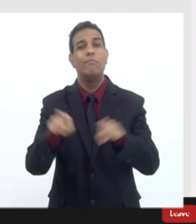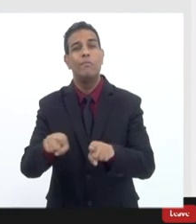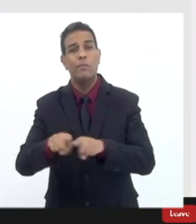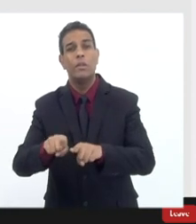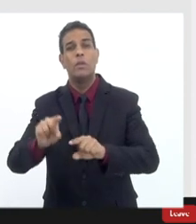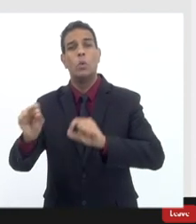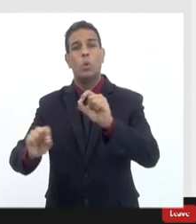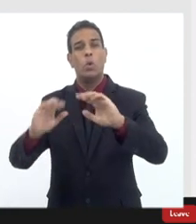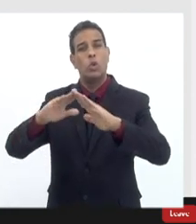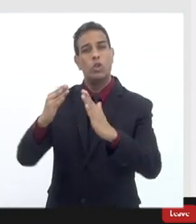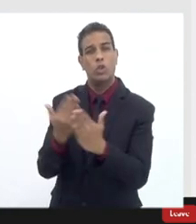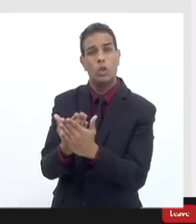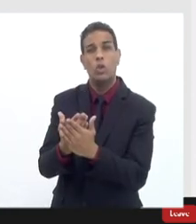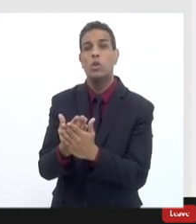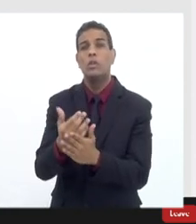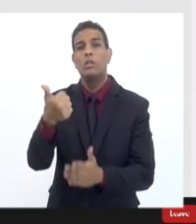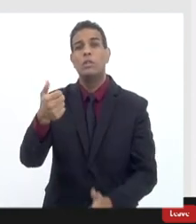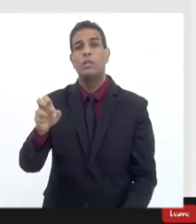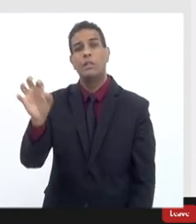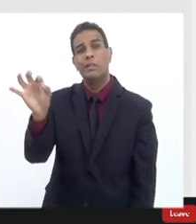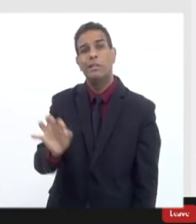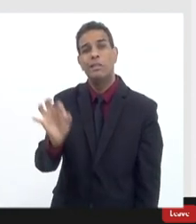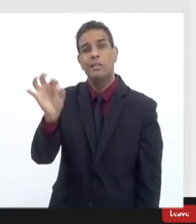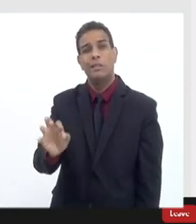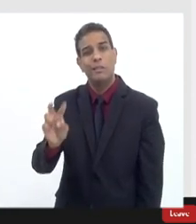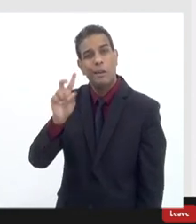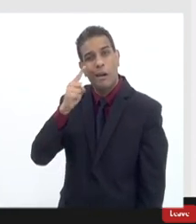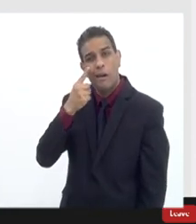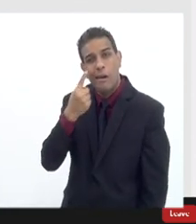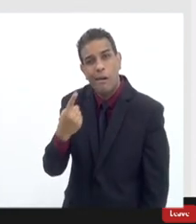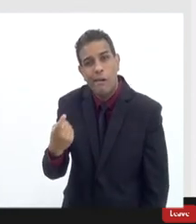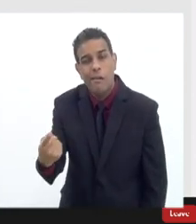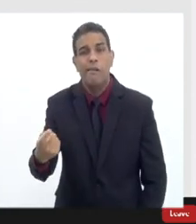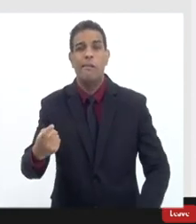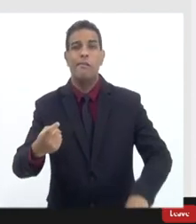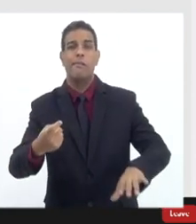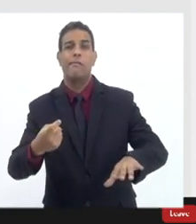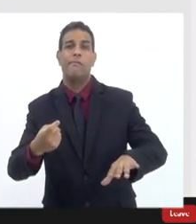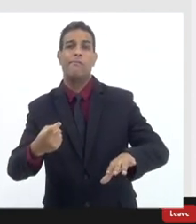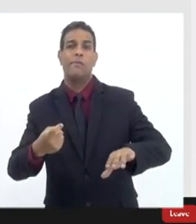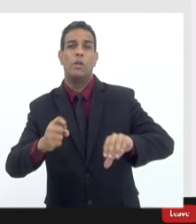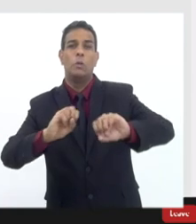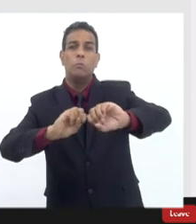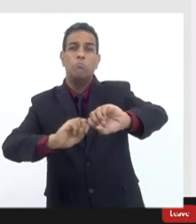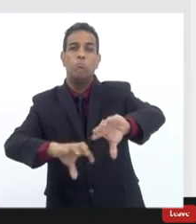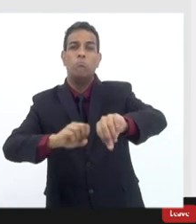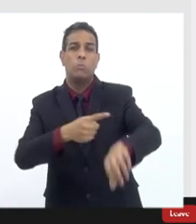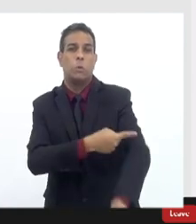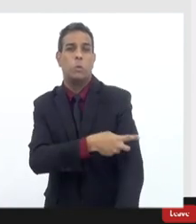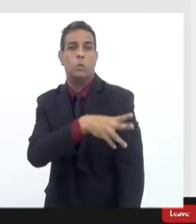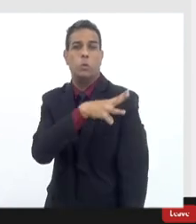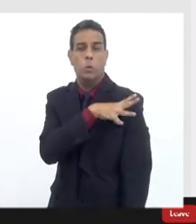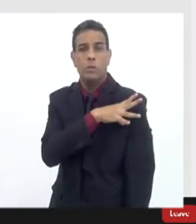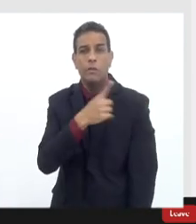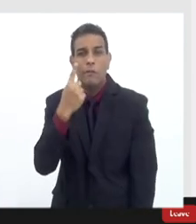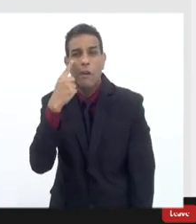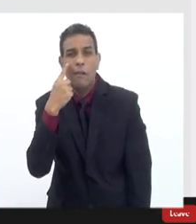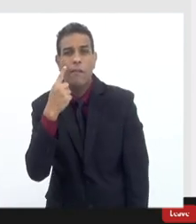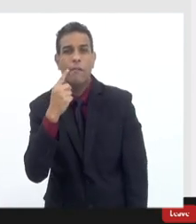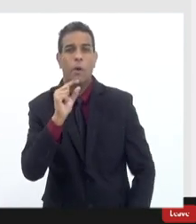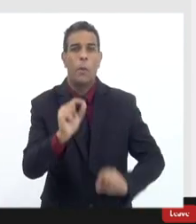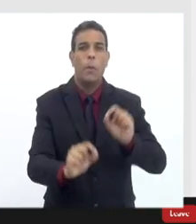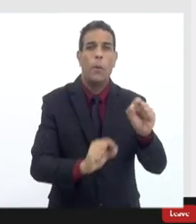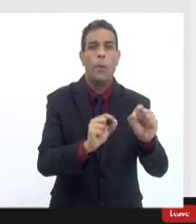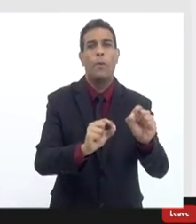também significativa, 15%, ensino fundamental e médio, e aí tem respostas que a gente foi buscando, né? Outras, ensino